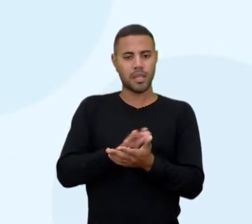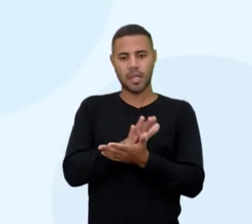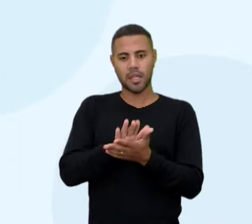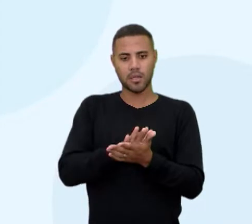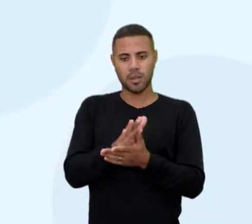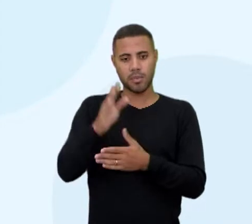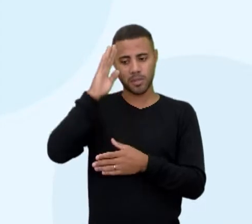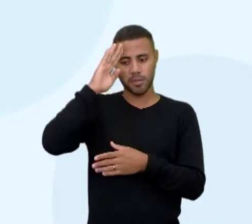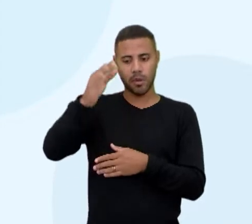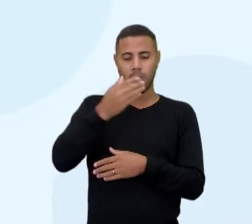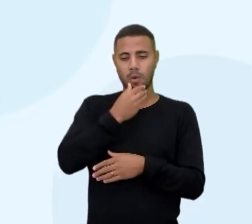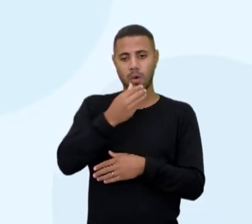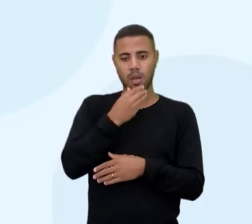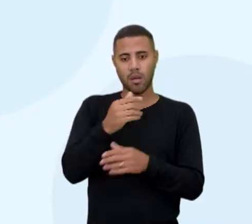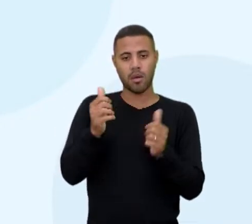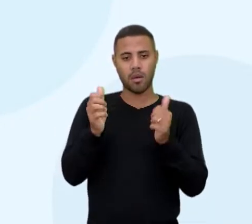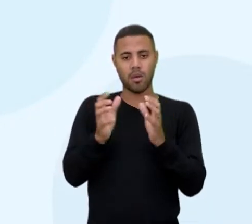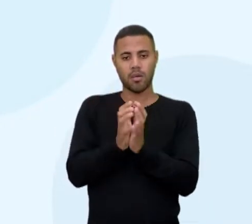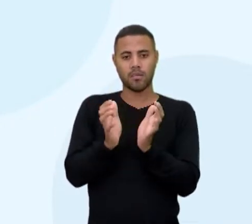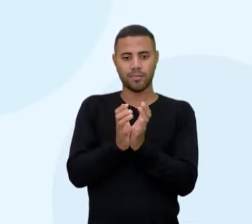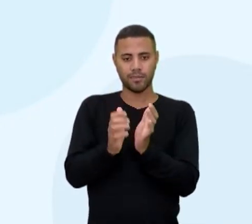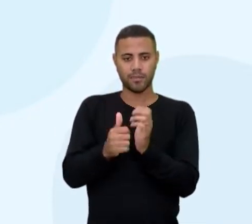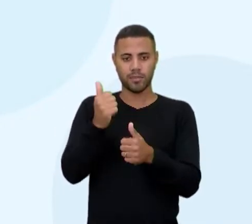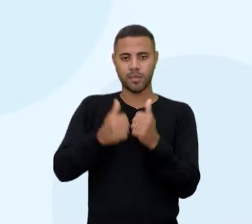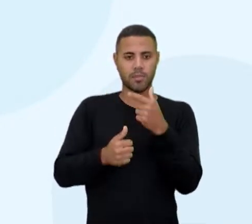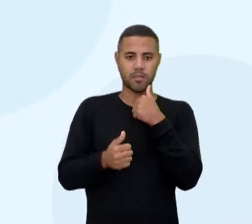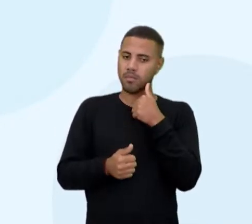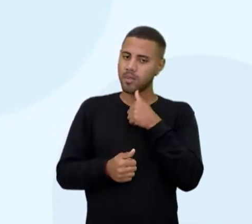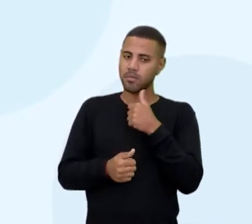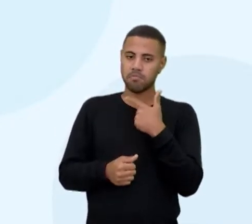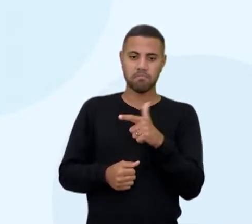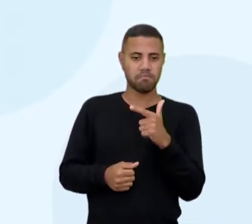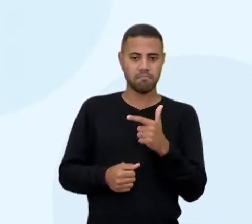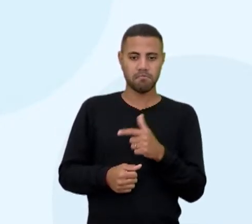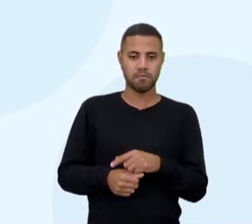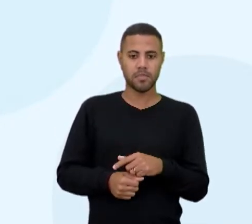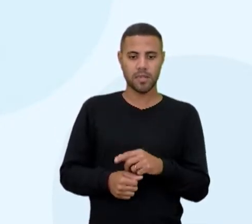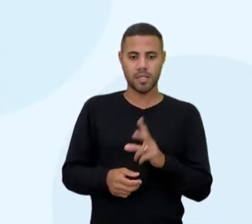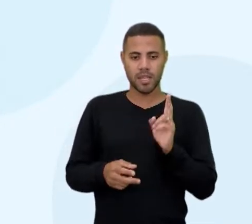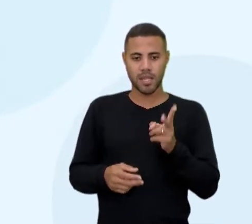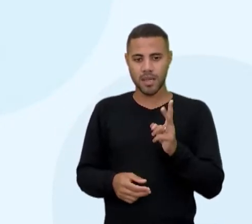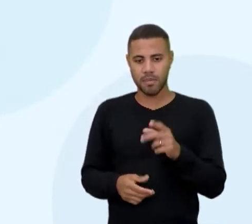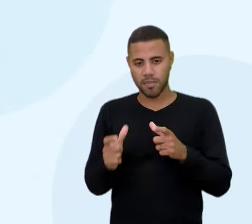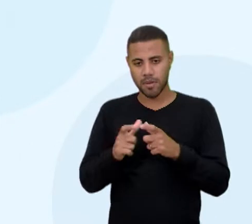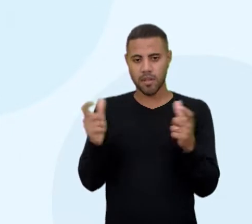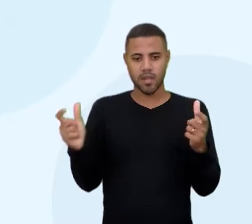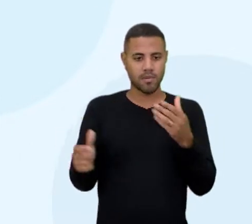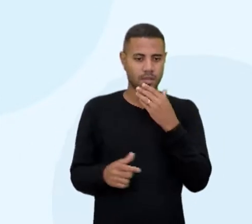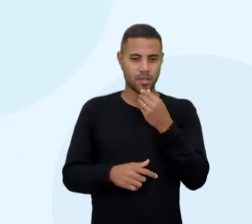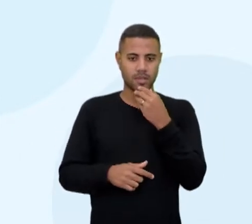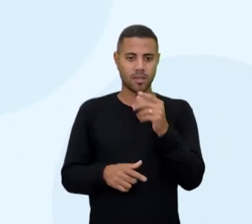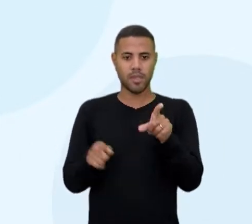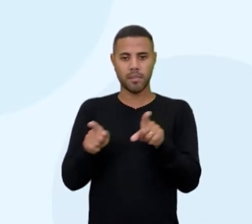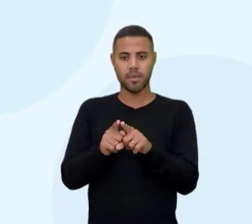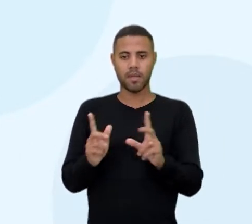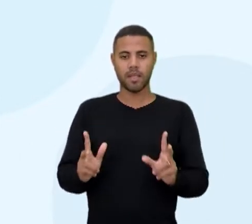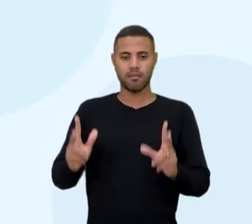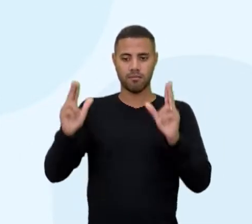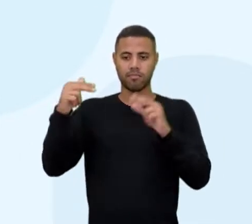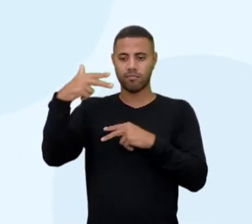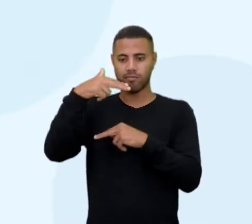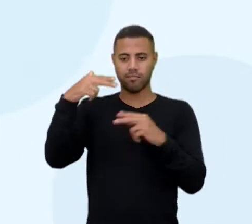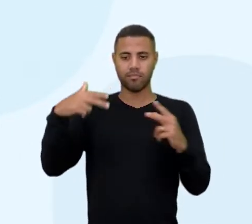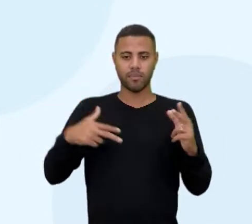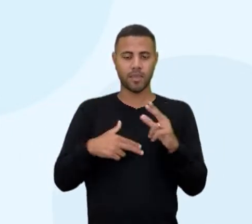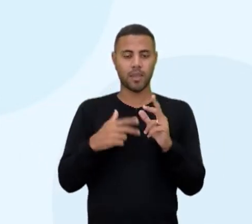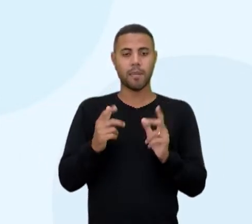uma figura que é do futebol feminino. Né? Treino, mas os demais, todos do futebol masculino. E essa tela está até cortada. Se fosse até o final,